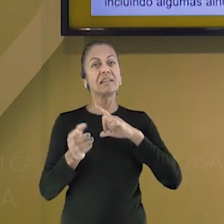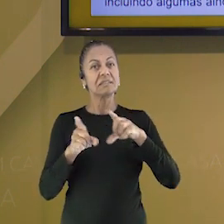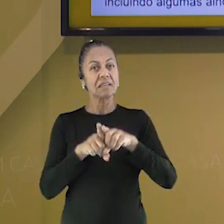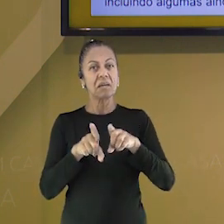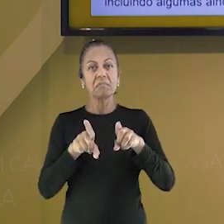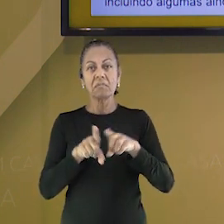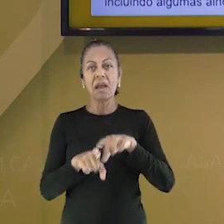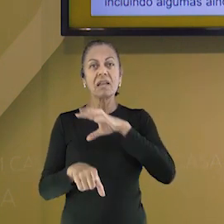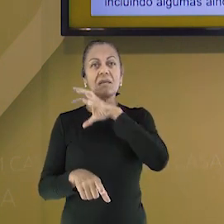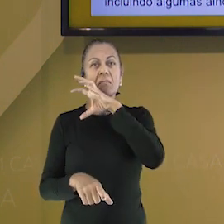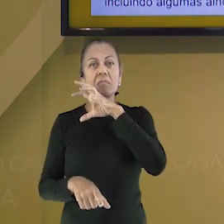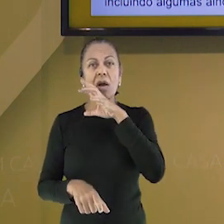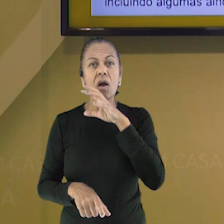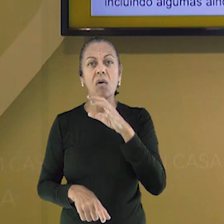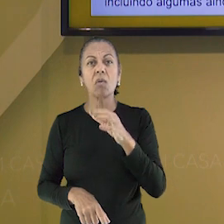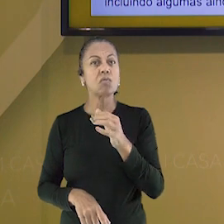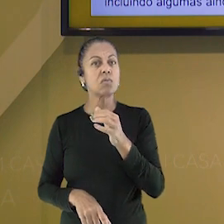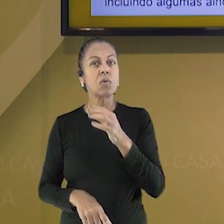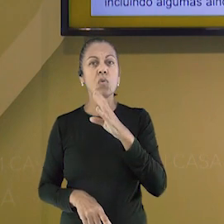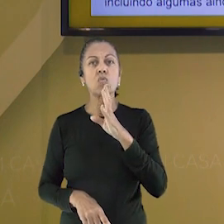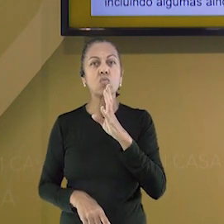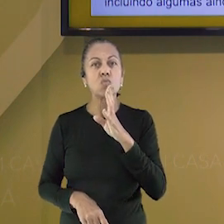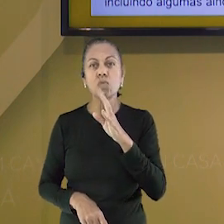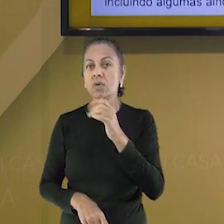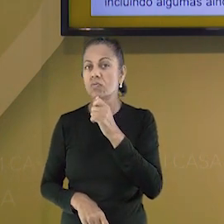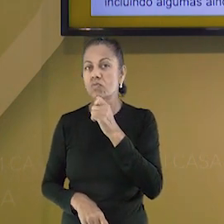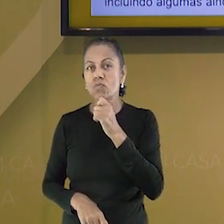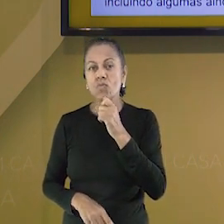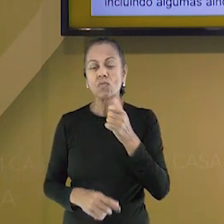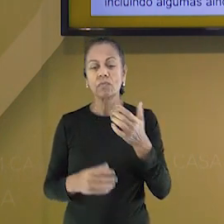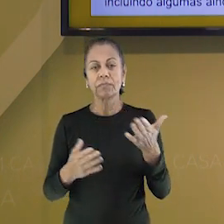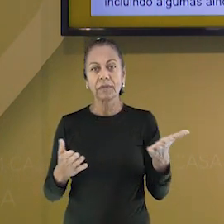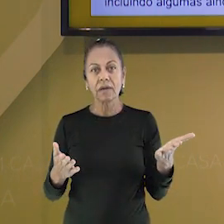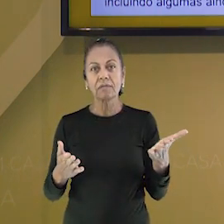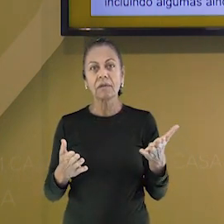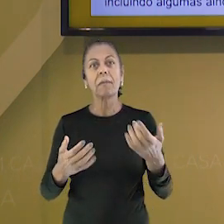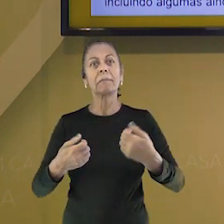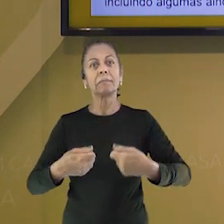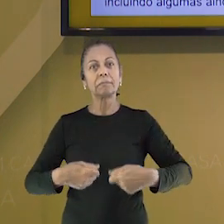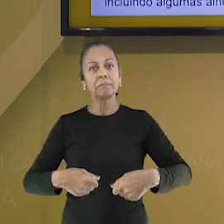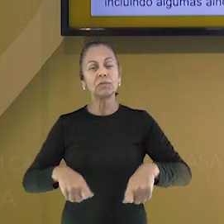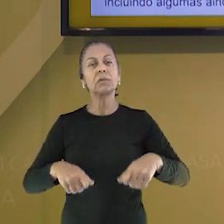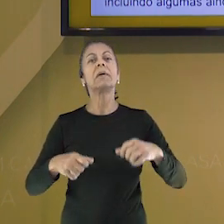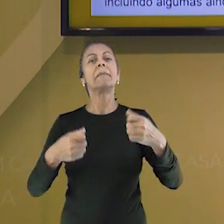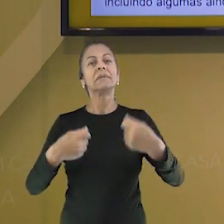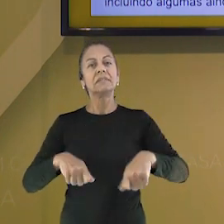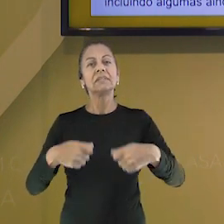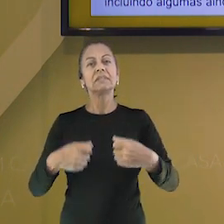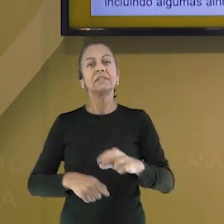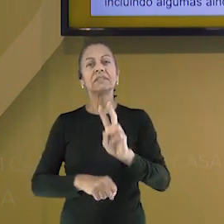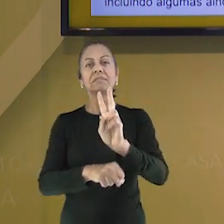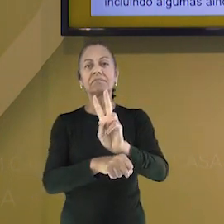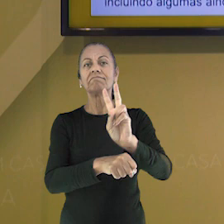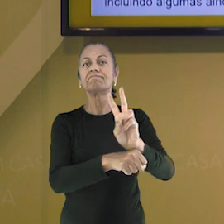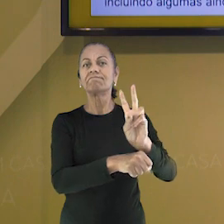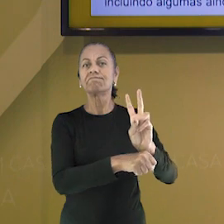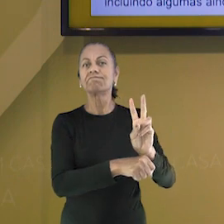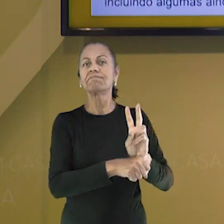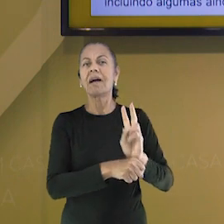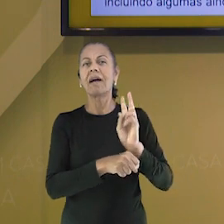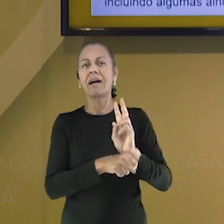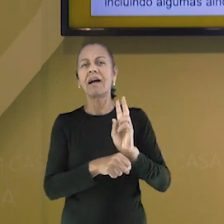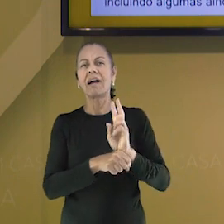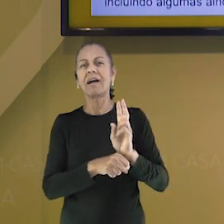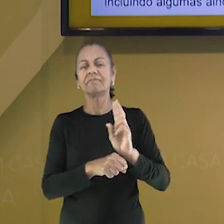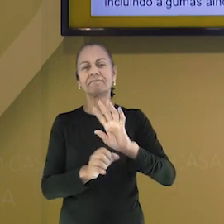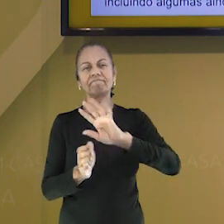desconhecidas. Só isso aí já é um argumento mais que suficiente para que seja preservada toda essa biodiversidade, a gente pare de desmatar,